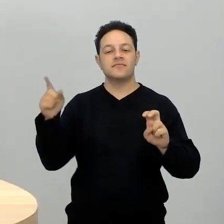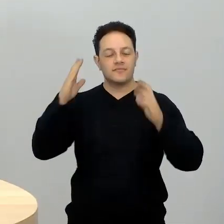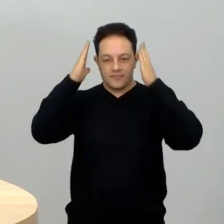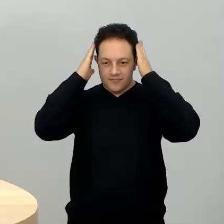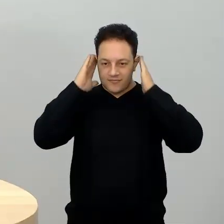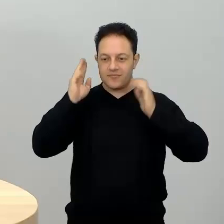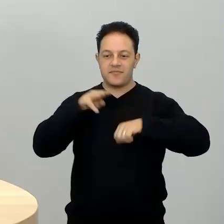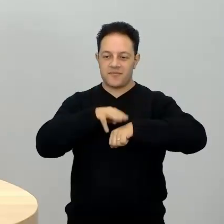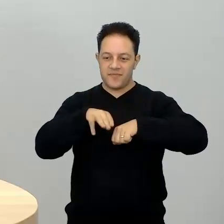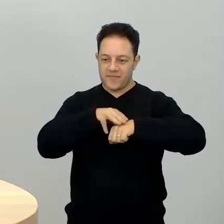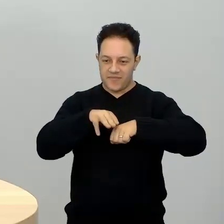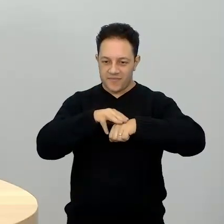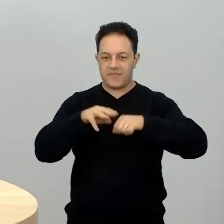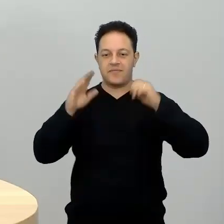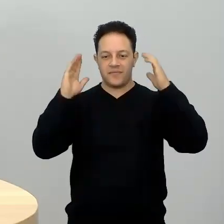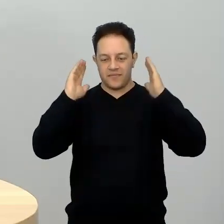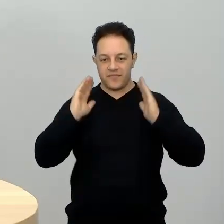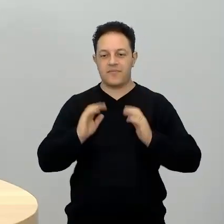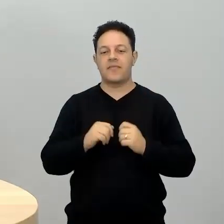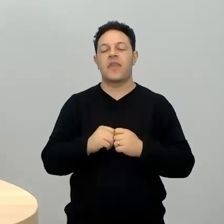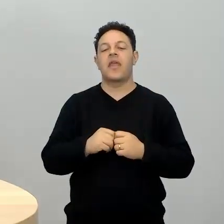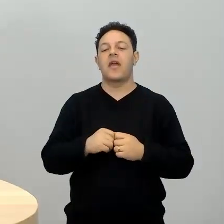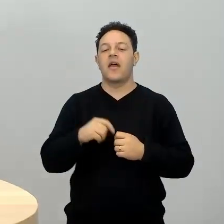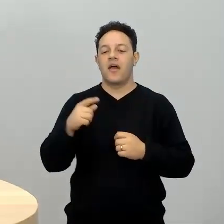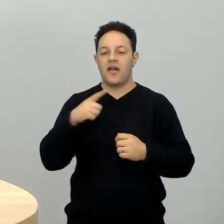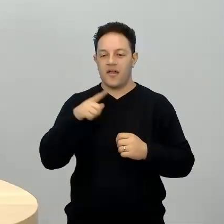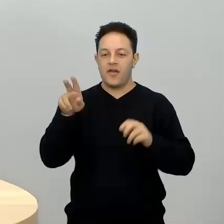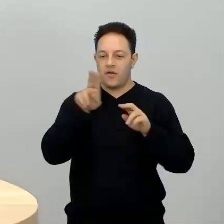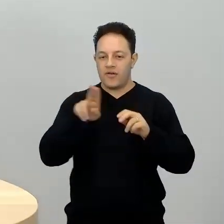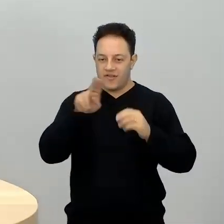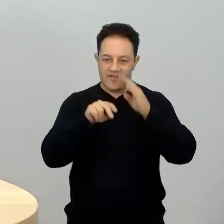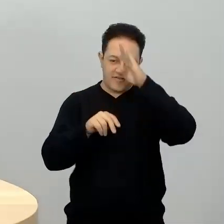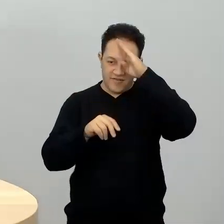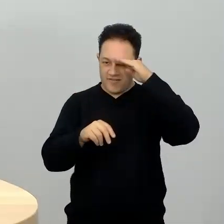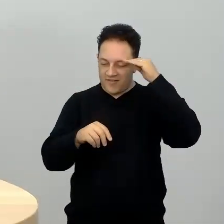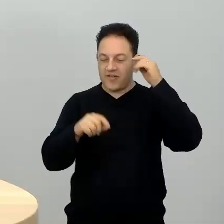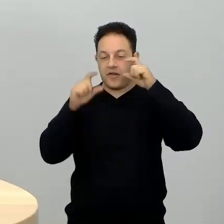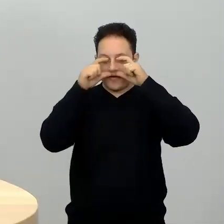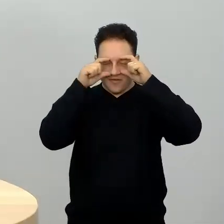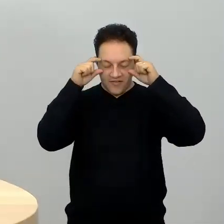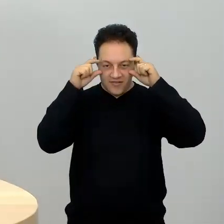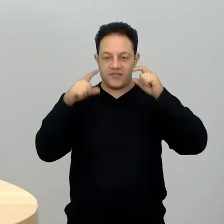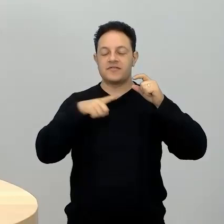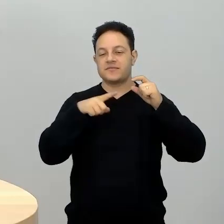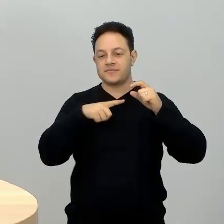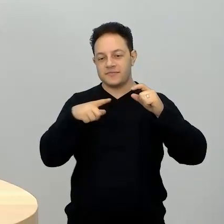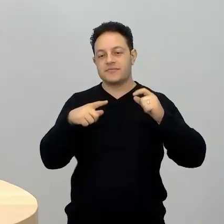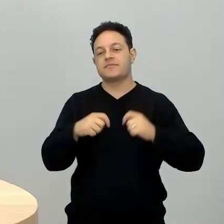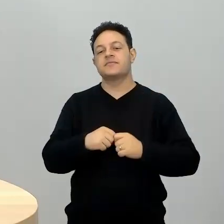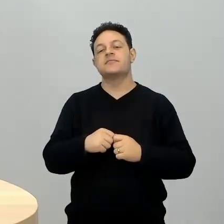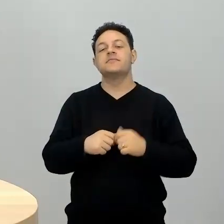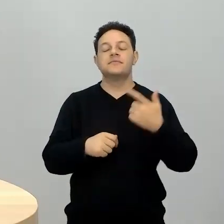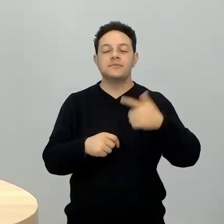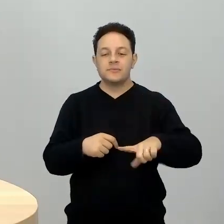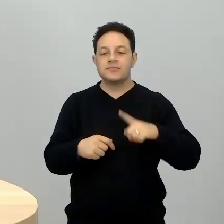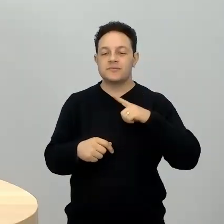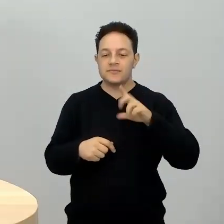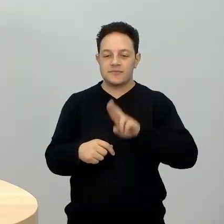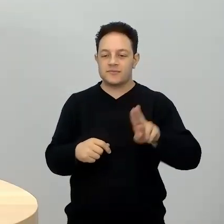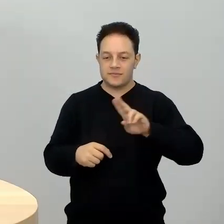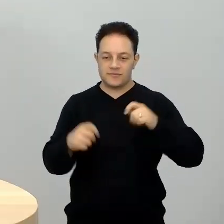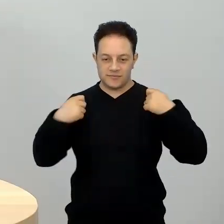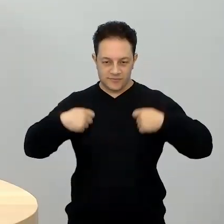cabelos castanhos, estou utilizando uma franja, utilizo óculos e estou utilizando